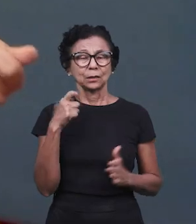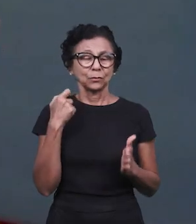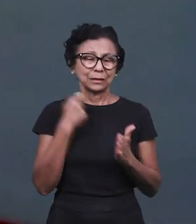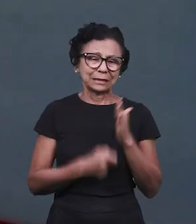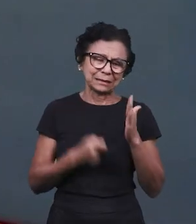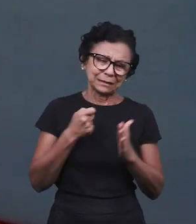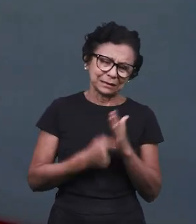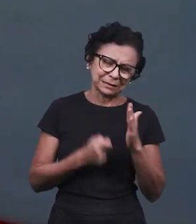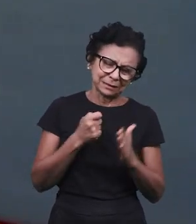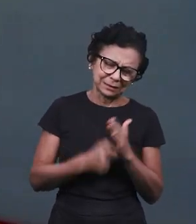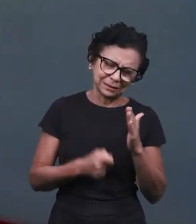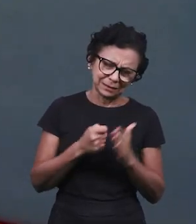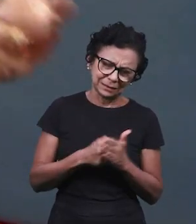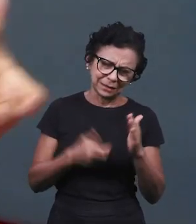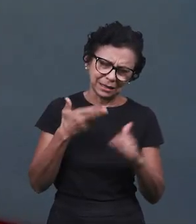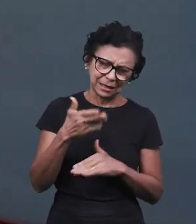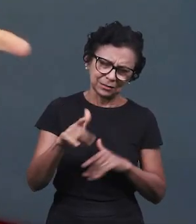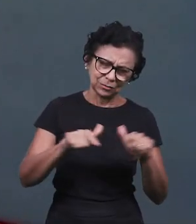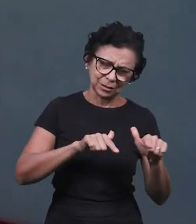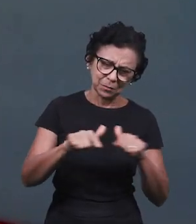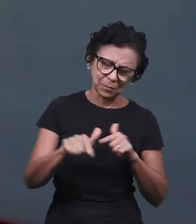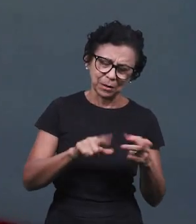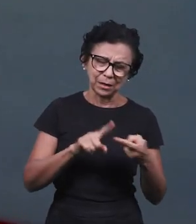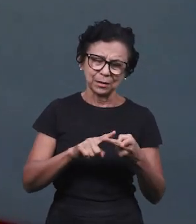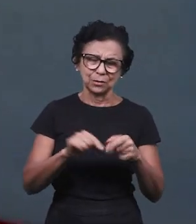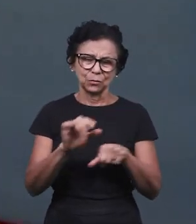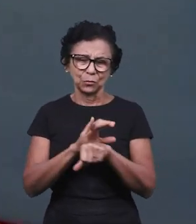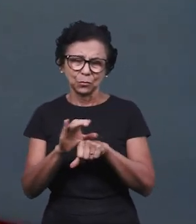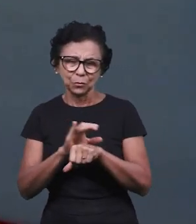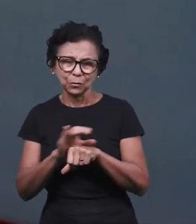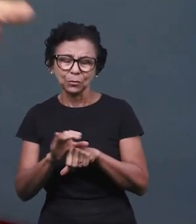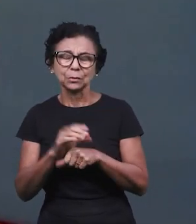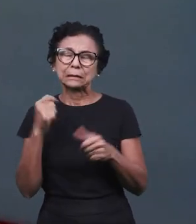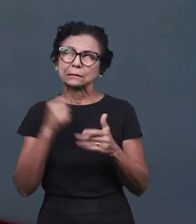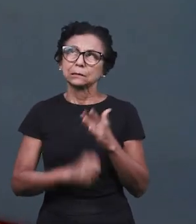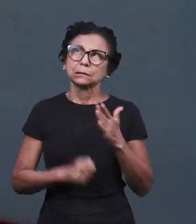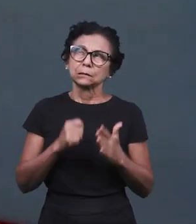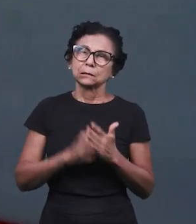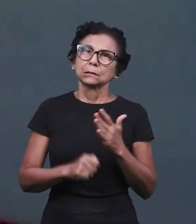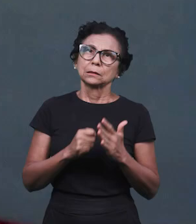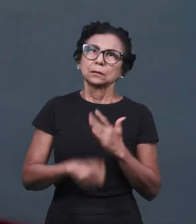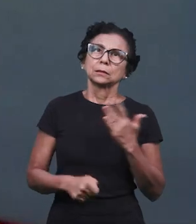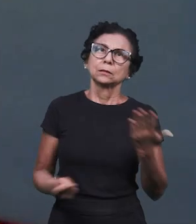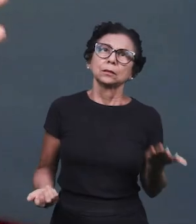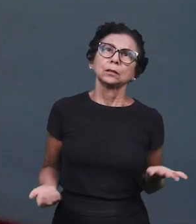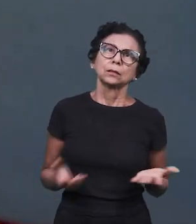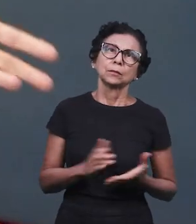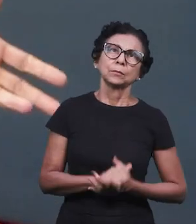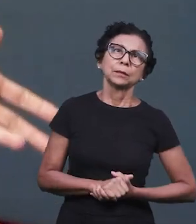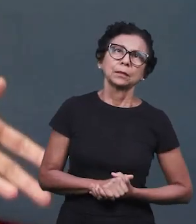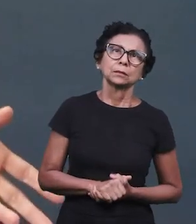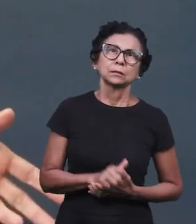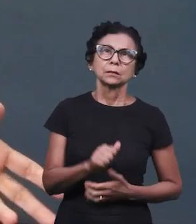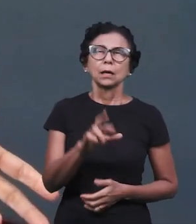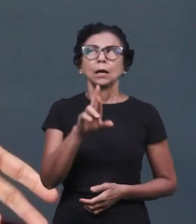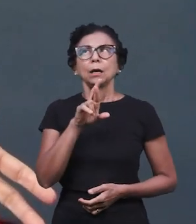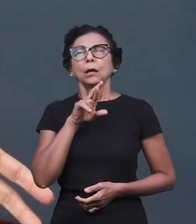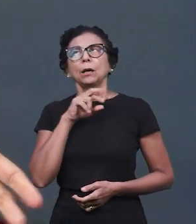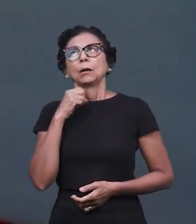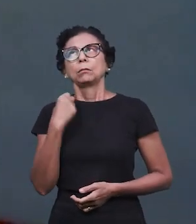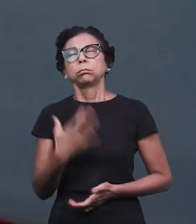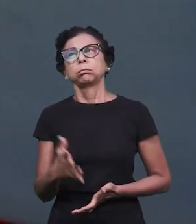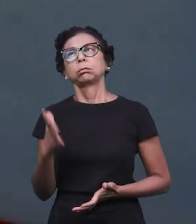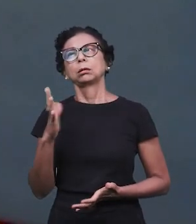entrar no mercado de trabalho, batalhando para fazer um curso, batalhando para respirar, né? Eles respiram de canudinho quando eles competem com os outros,